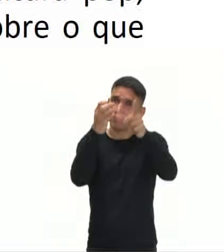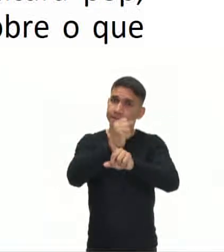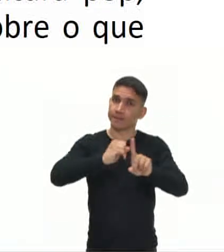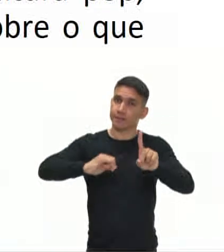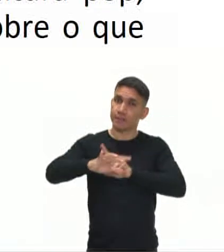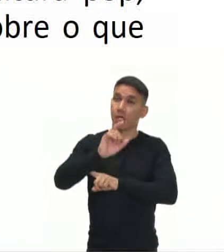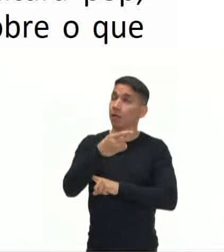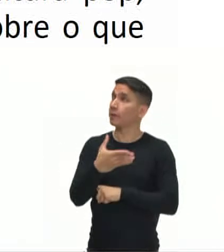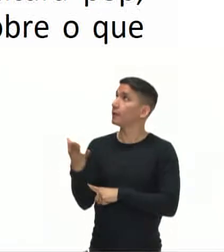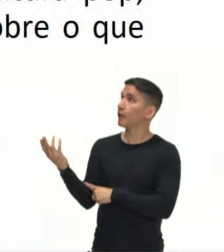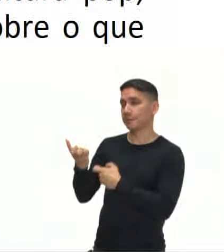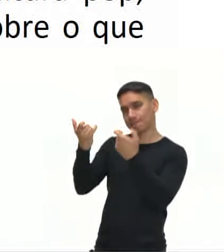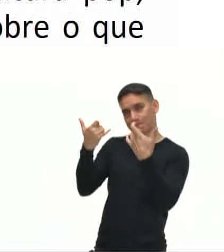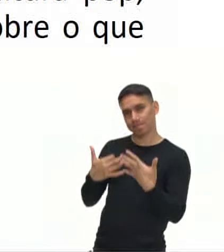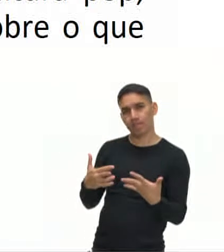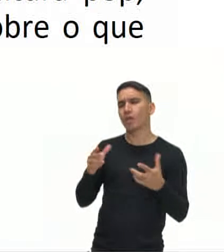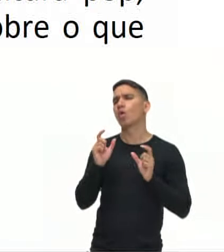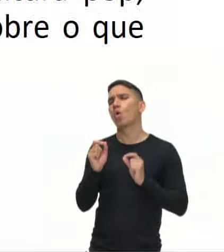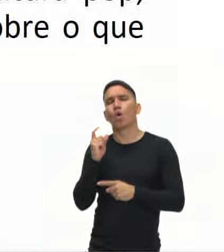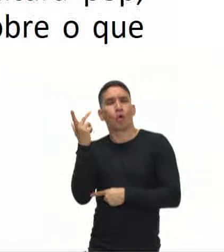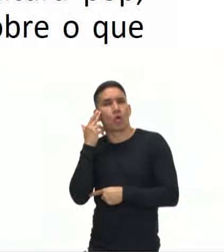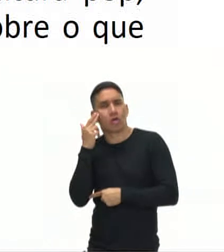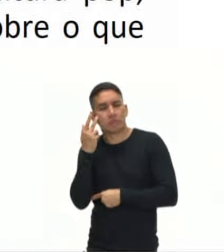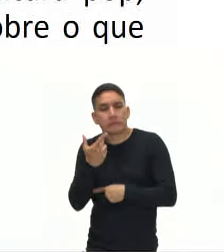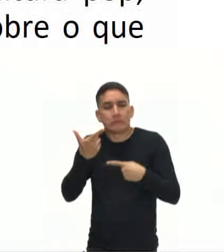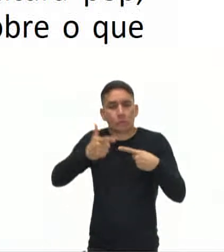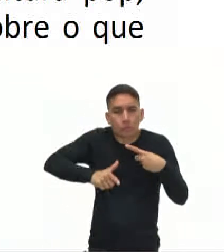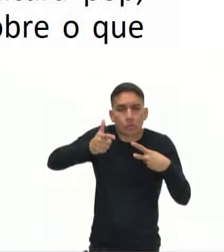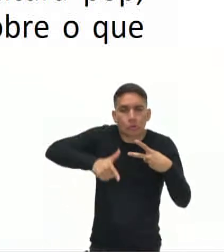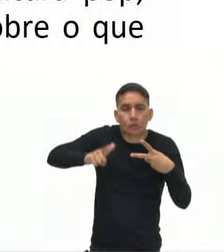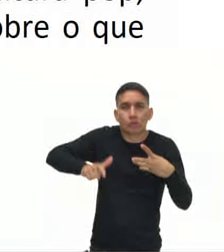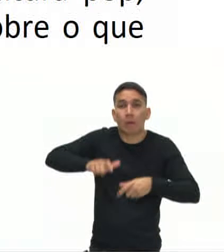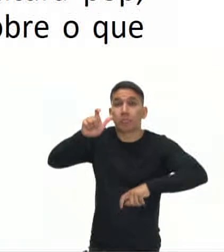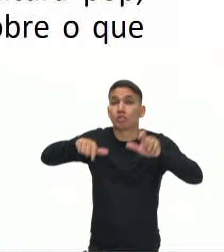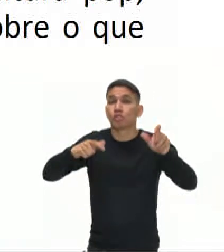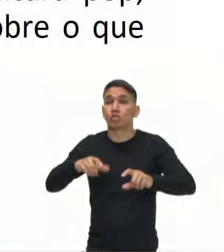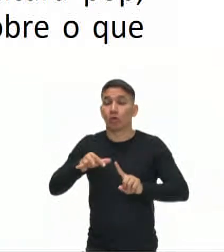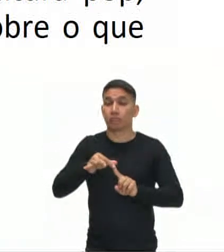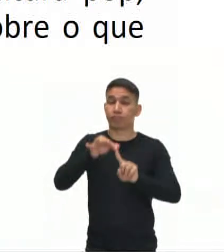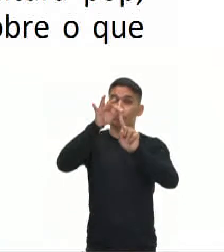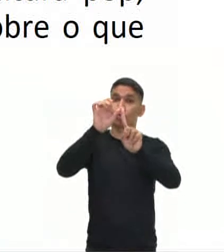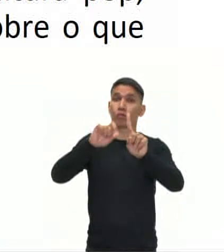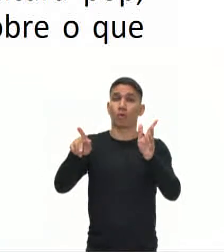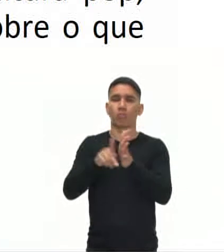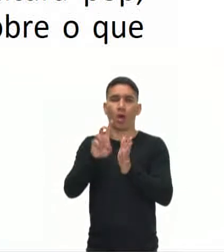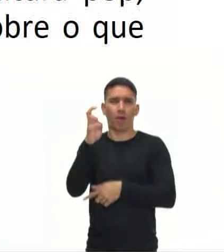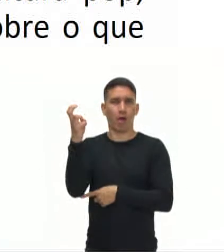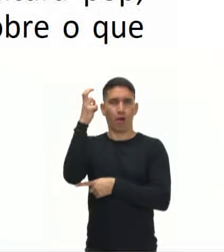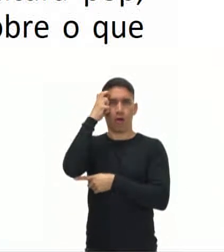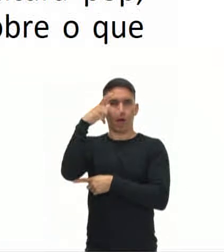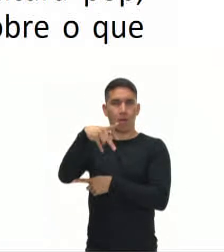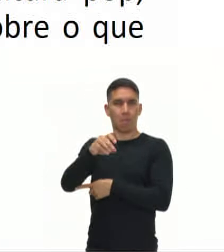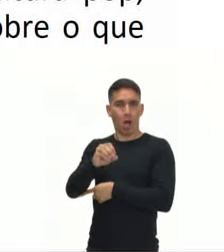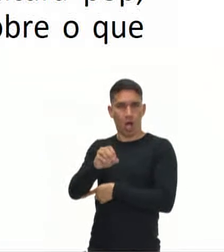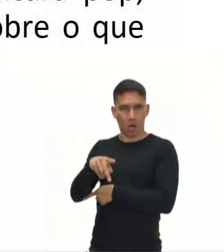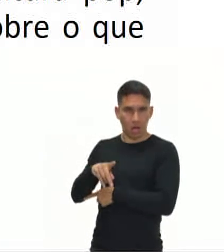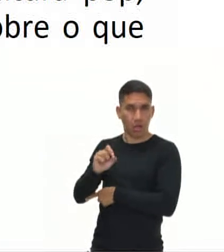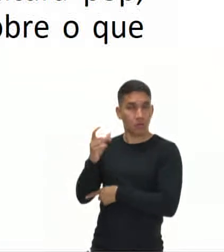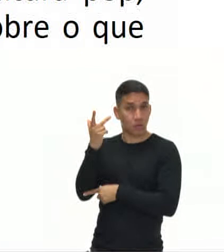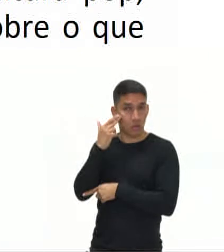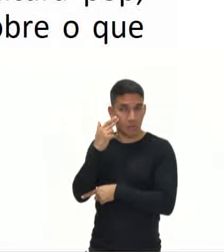o que explica a relativa frequência de que celebridades da cultura pop, por exemplo,